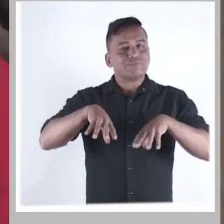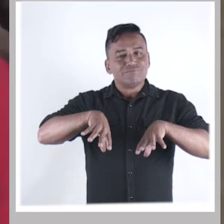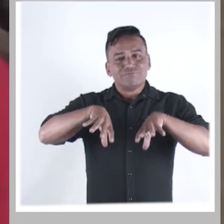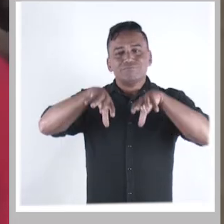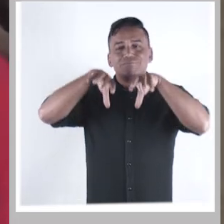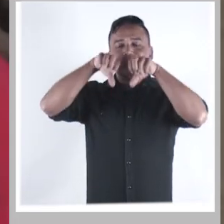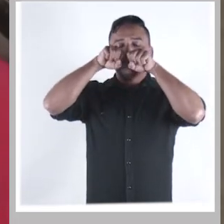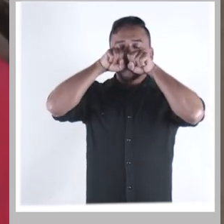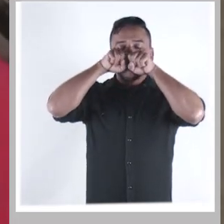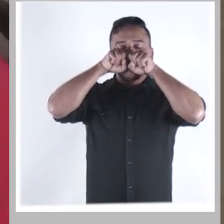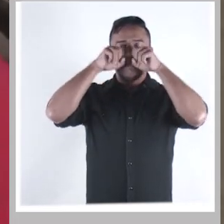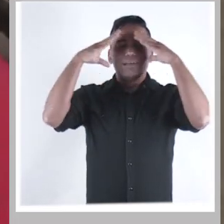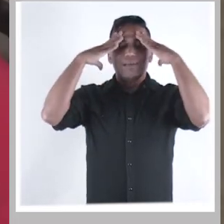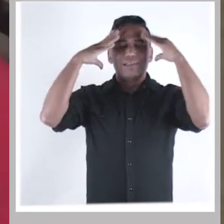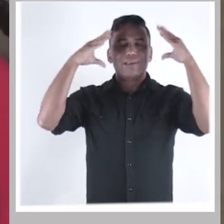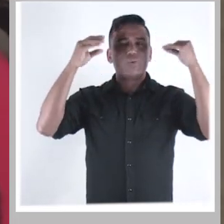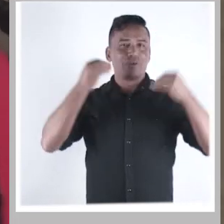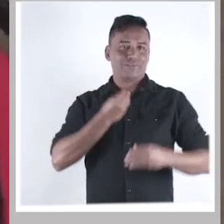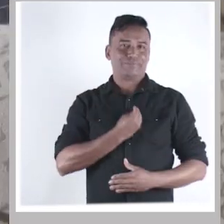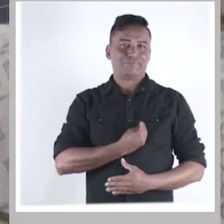precisa respirar melhor, né?